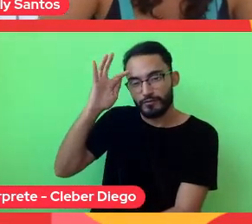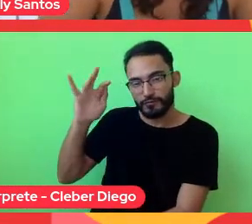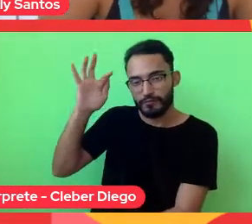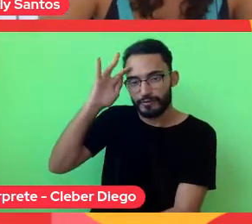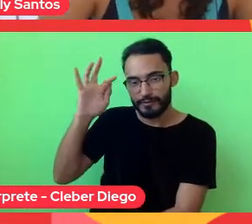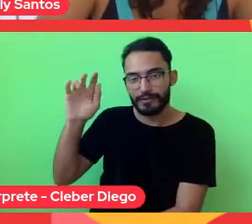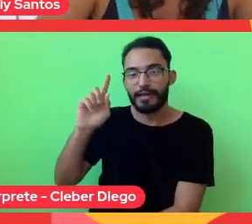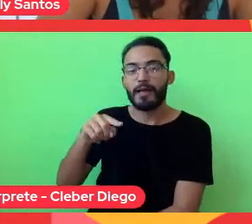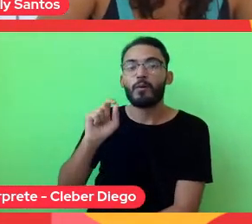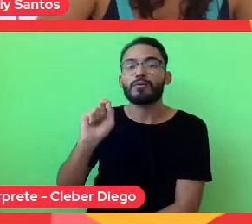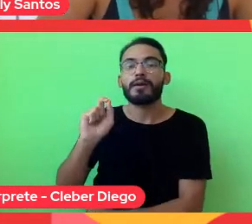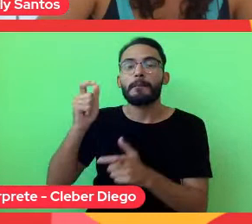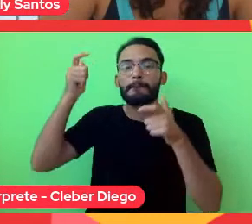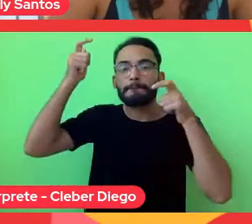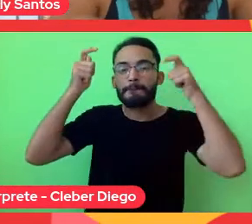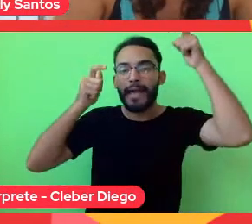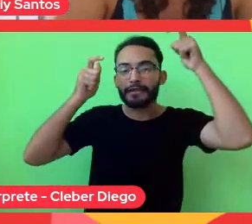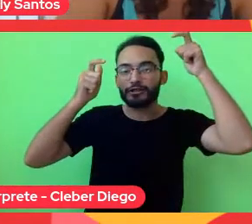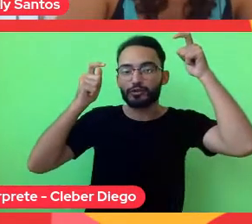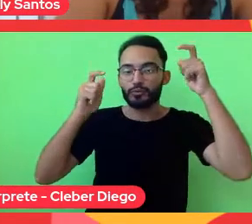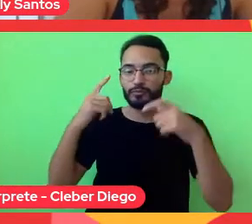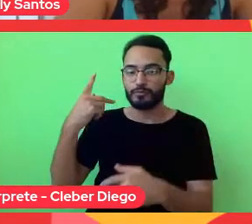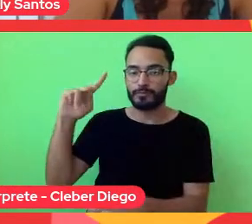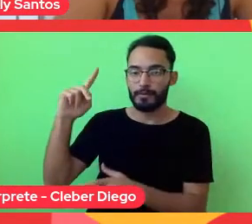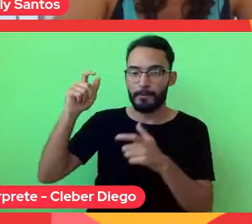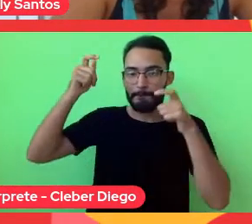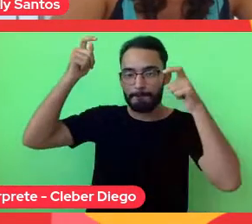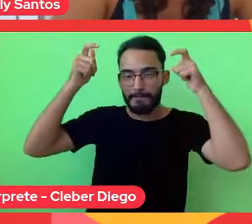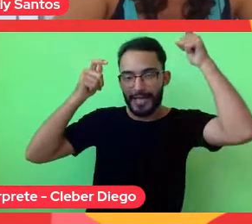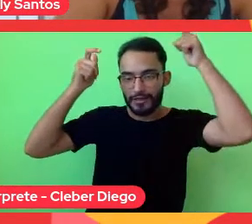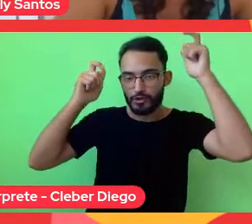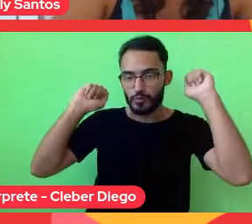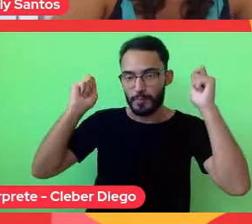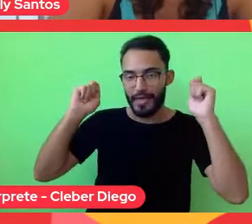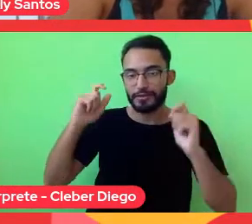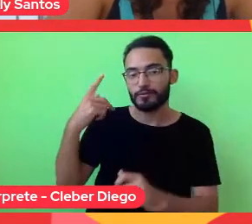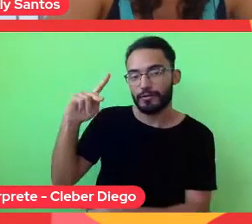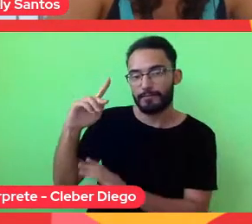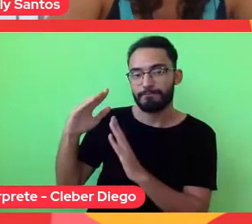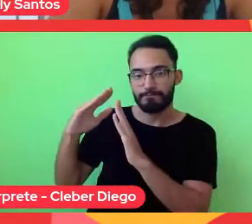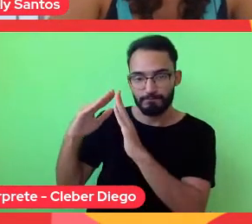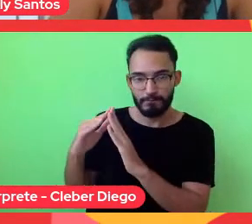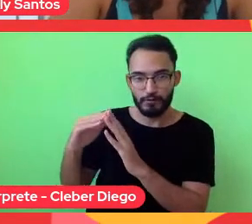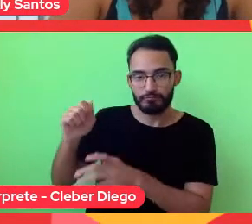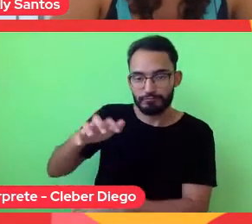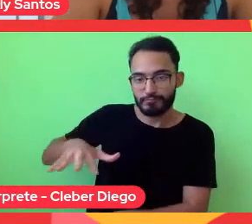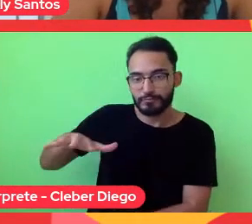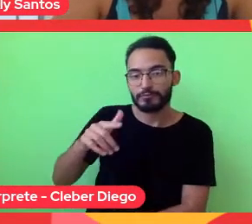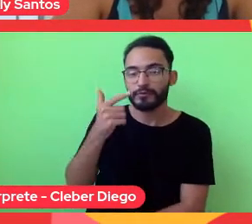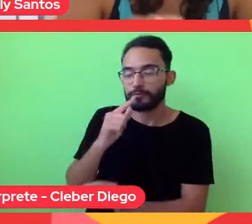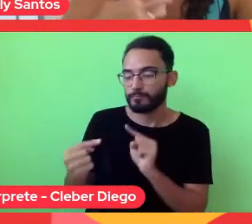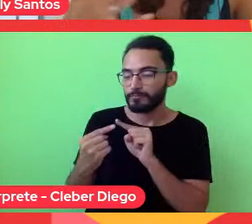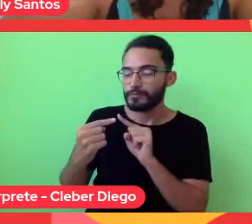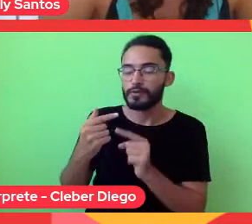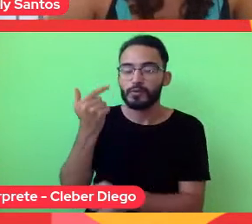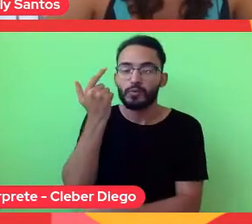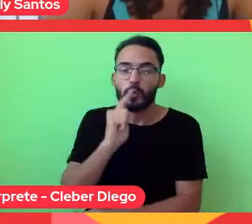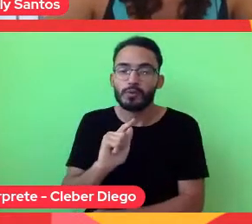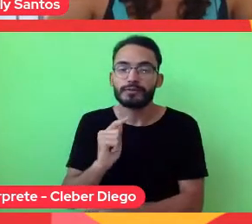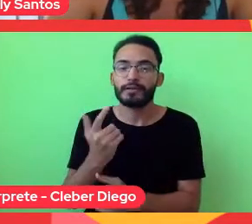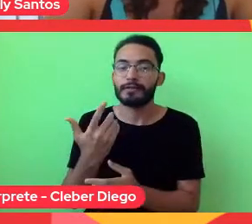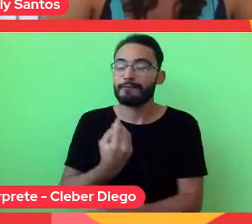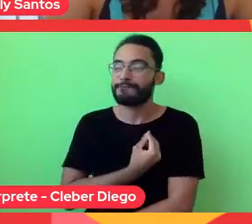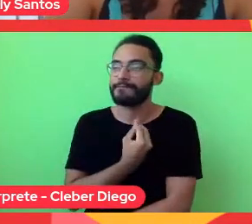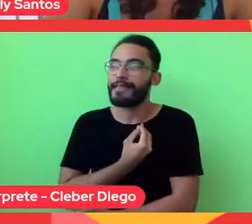vivia no México, e eles têm 4 compromissos que eles falam que, se você assumir com você mesmo, você consegue ter uma vida